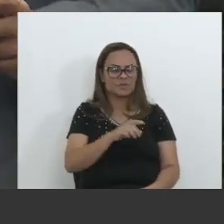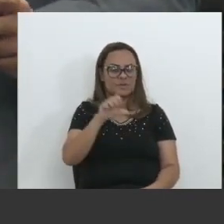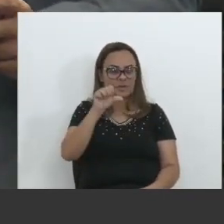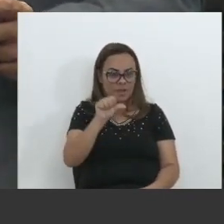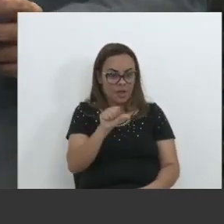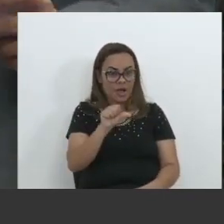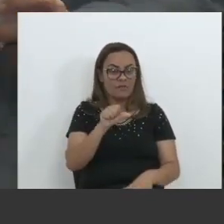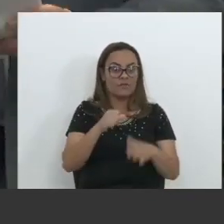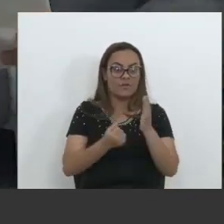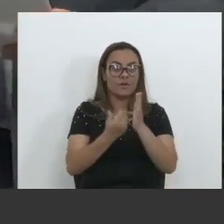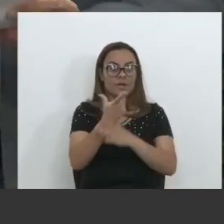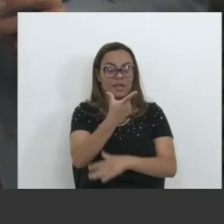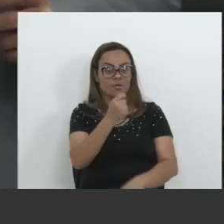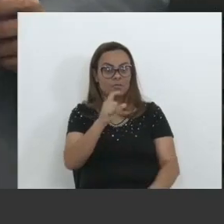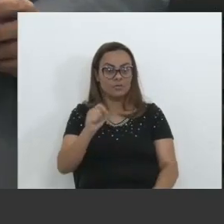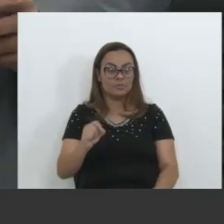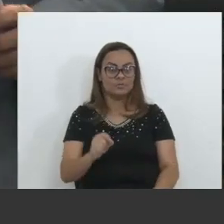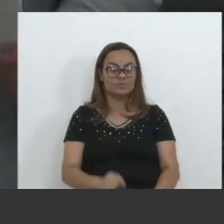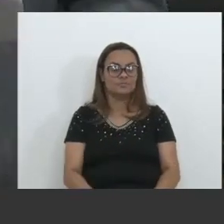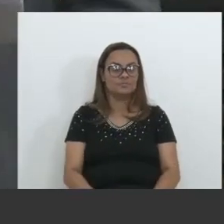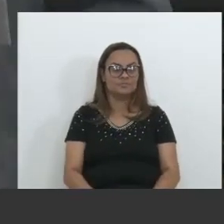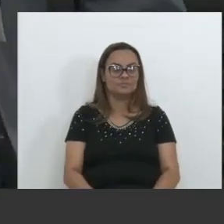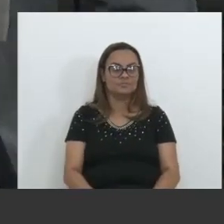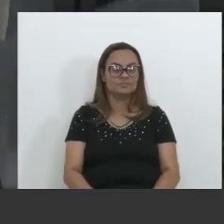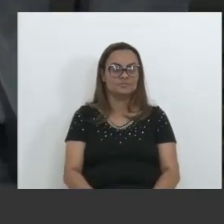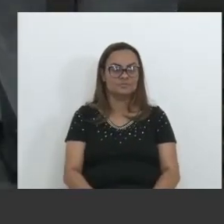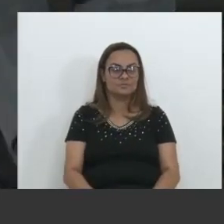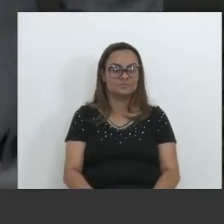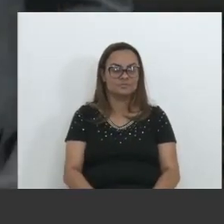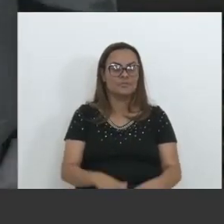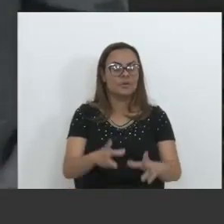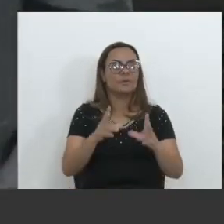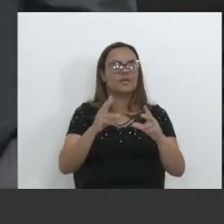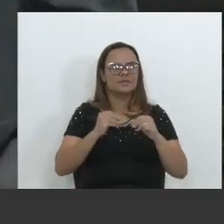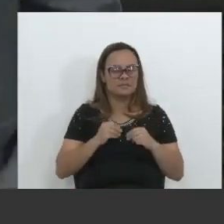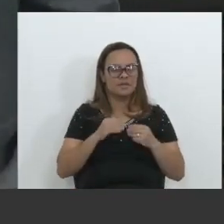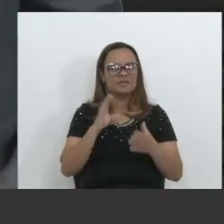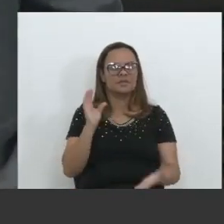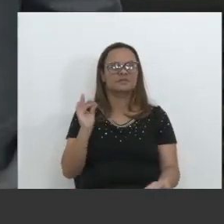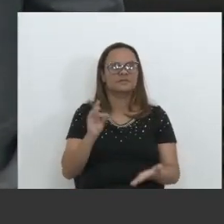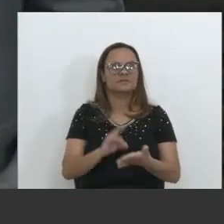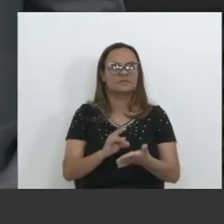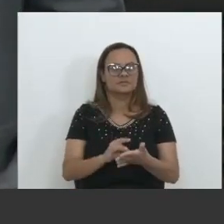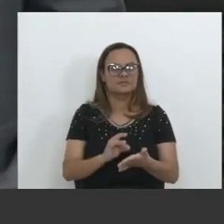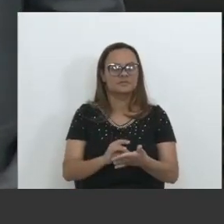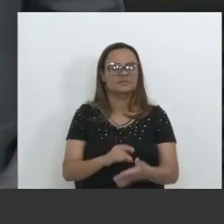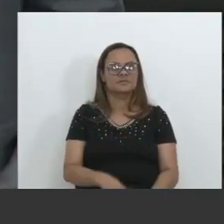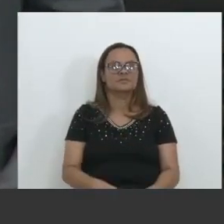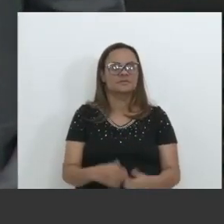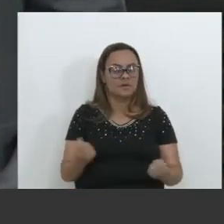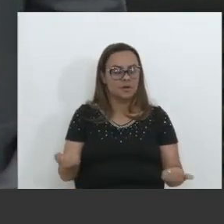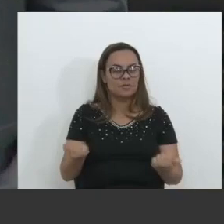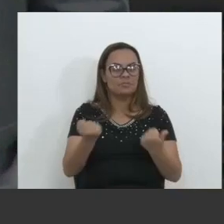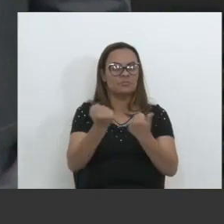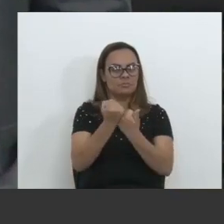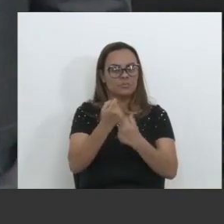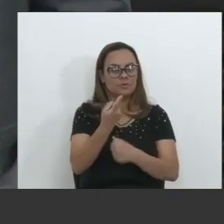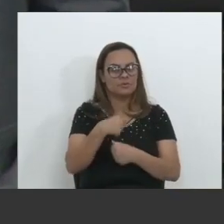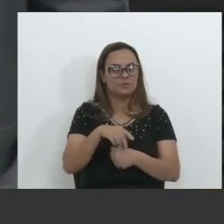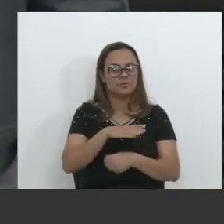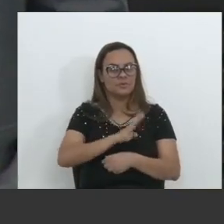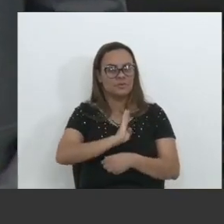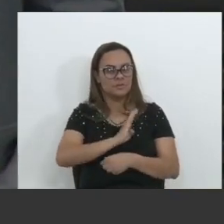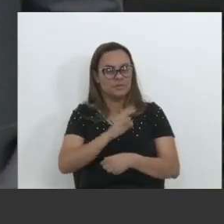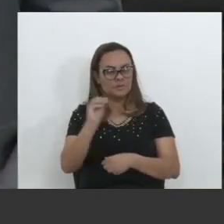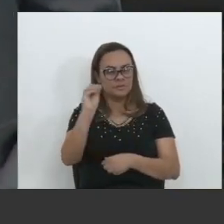o de 10 mas mas só tá aí porque tem merecimento e pode contar com o nosso apoio um beijo no coração de cada